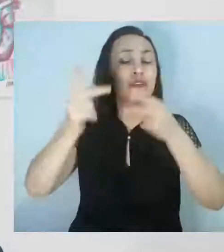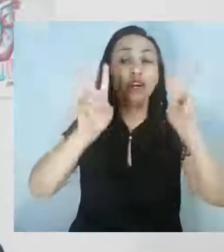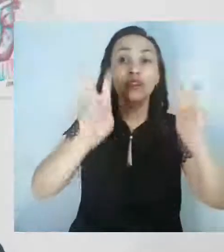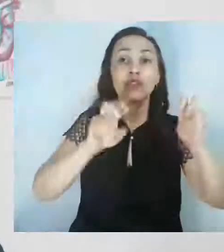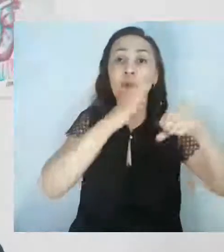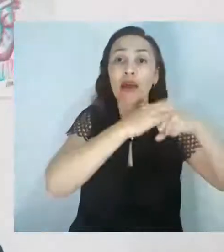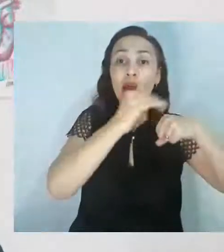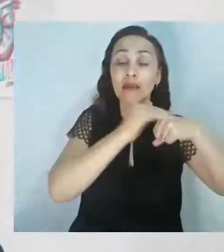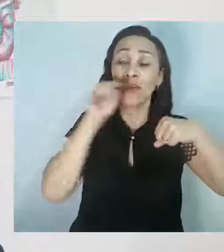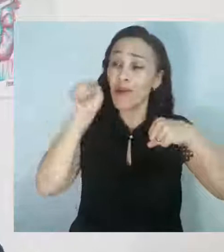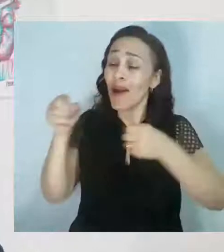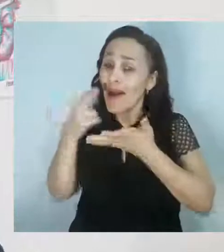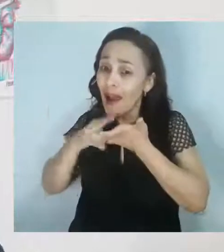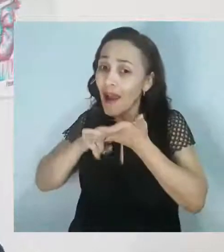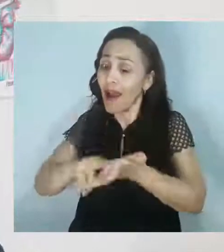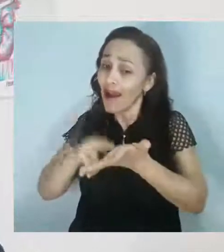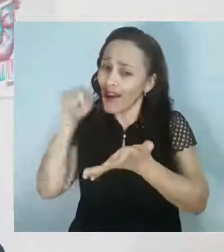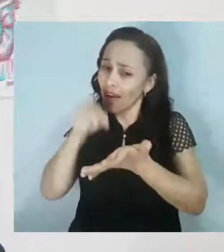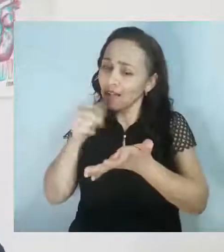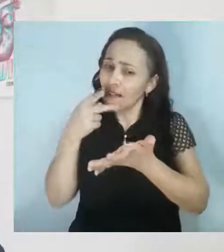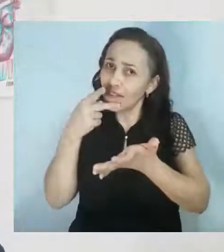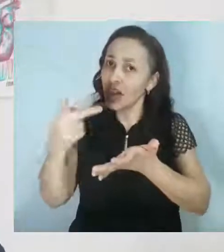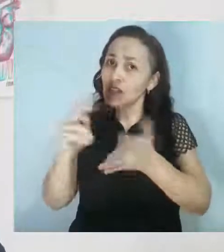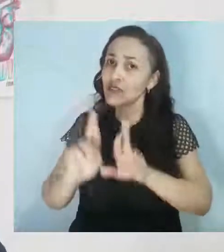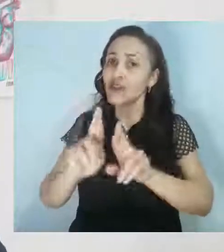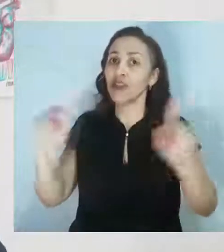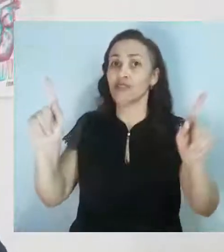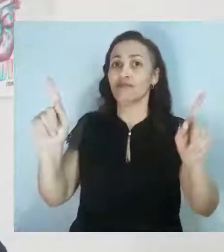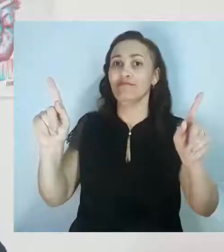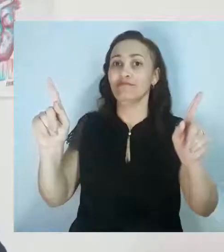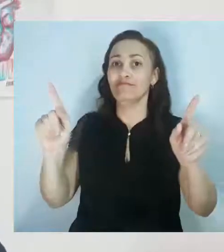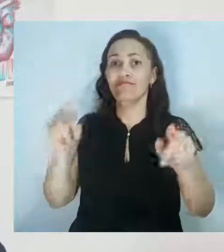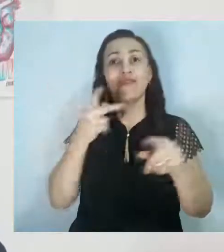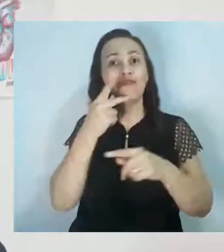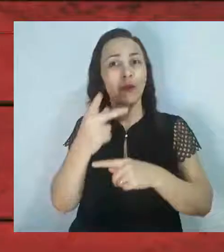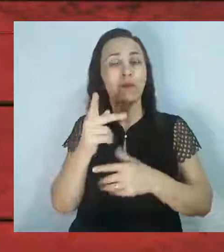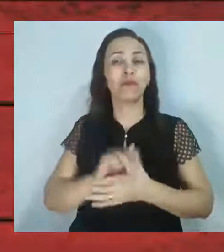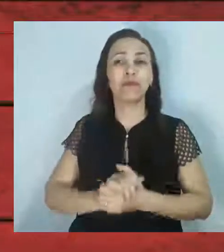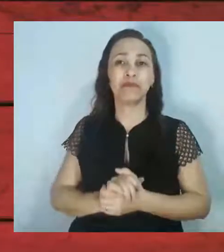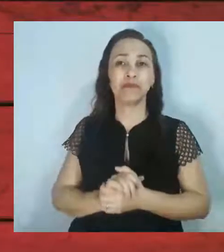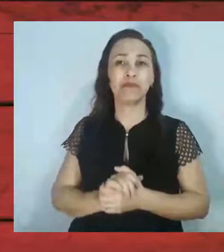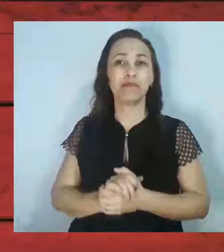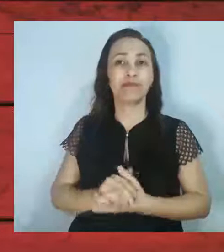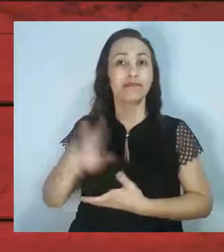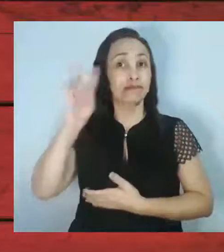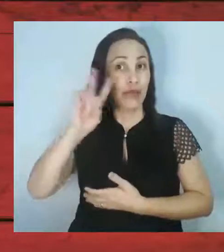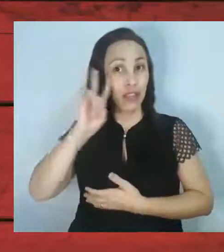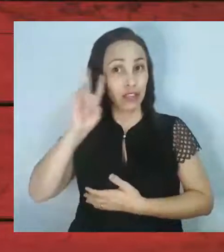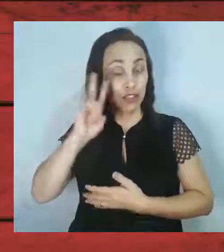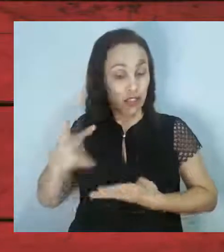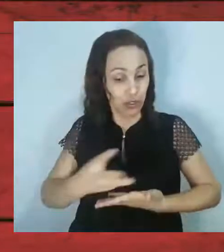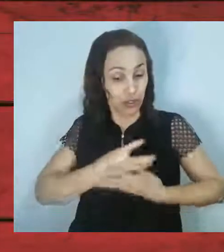mas nessa carta ele diz uma coisa que eu nunca tinha visto. Ele fala assim: a história da